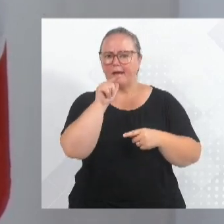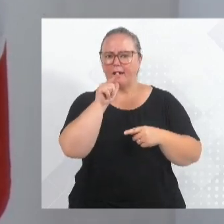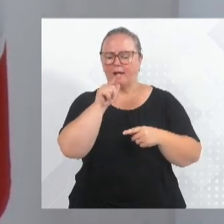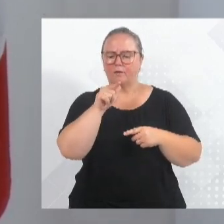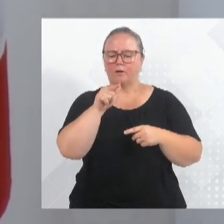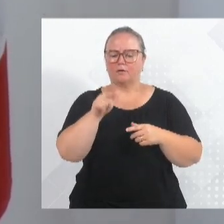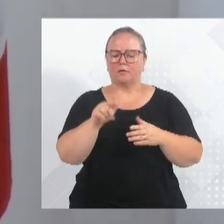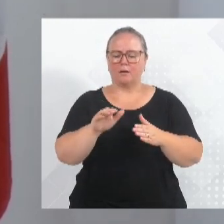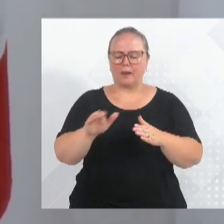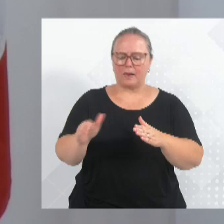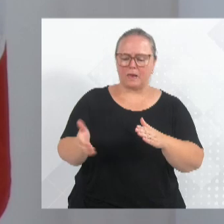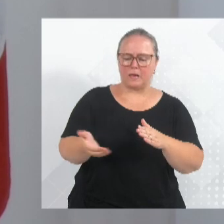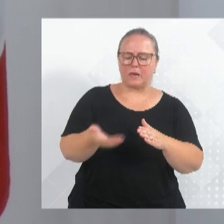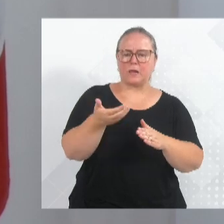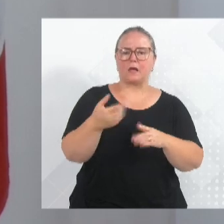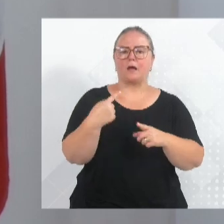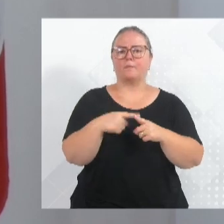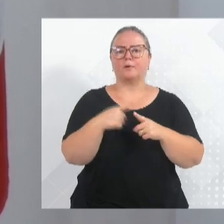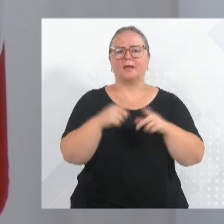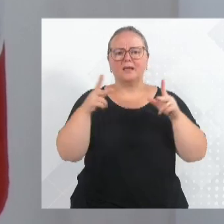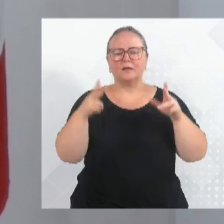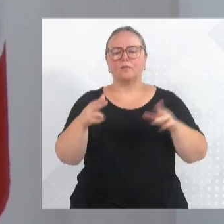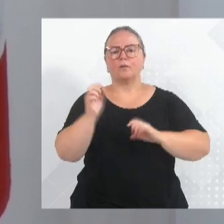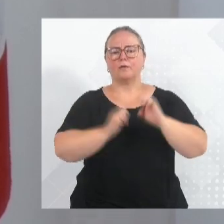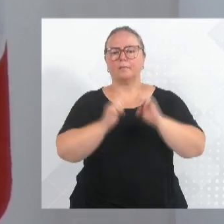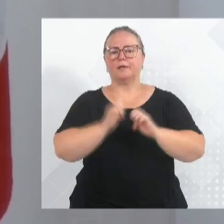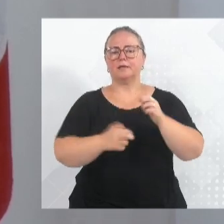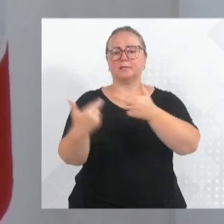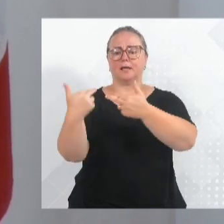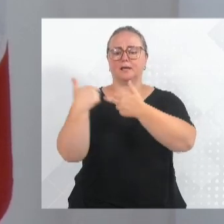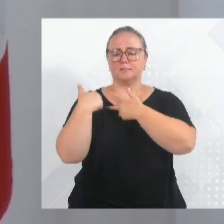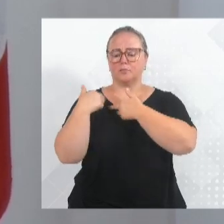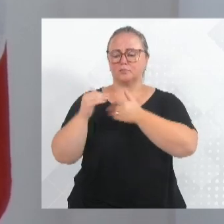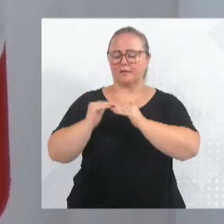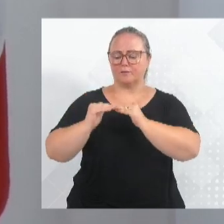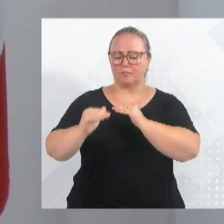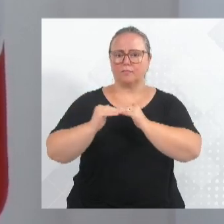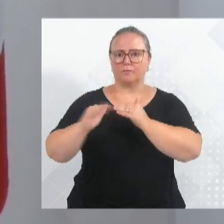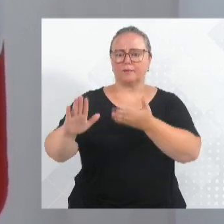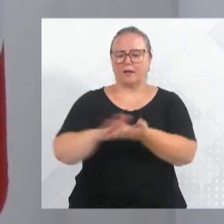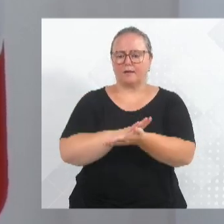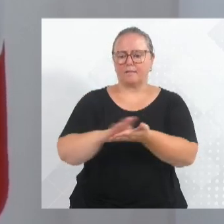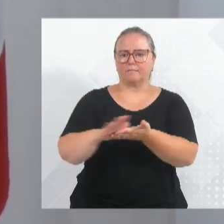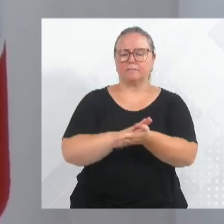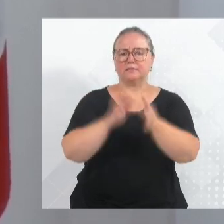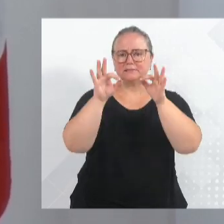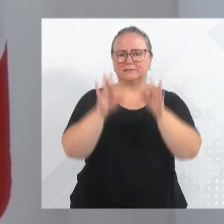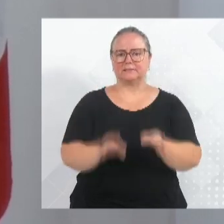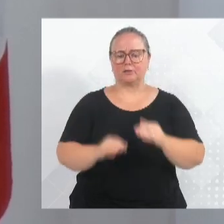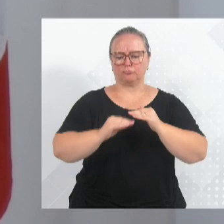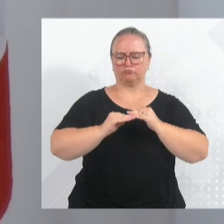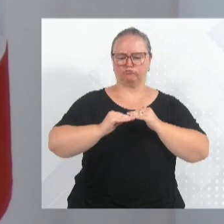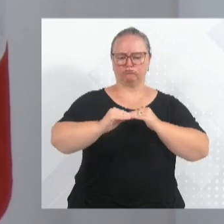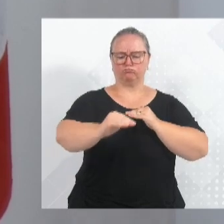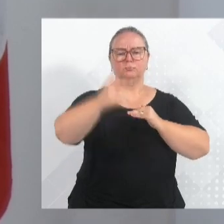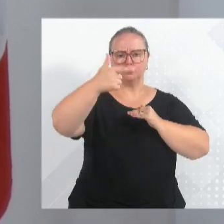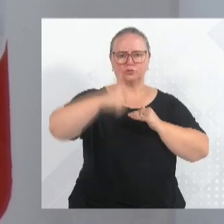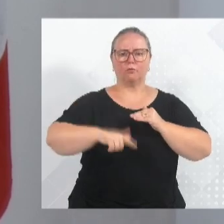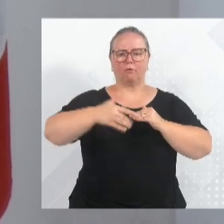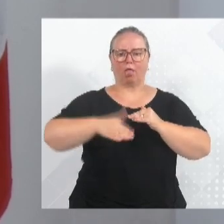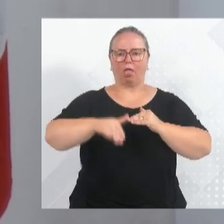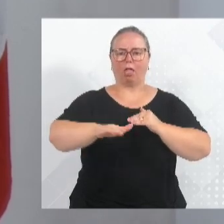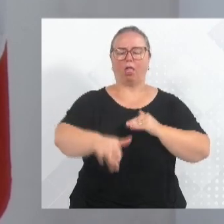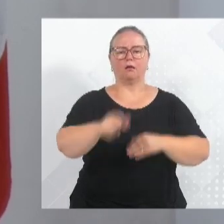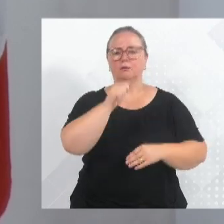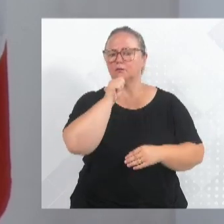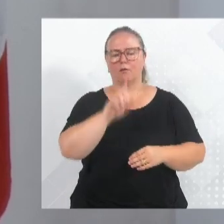para consertar, por que a mesma empresa não pode também nessa licitação, nesse contrato, estar amarrado que obriga a empresa a participar e ela mesma